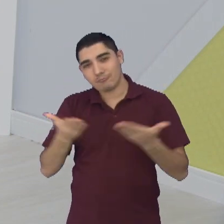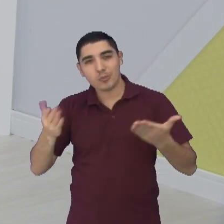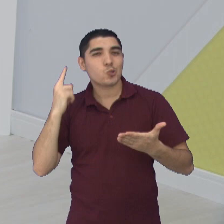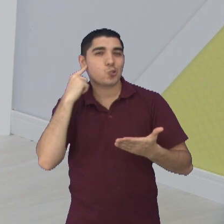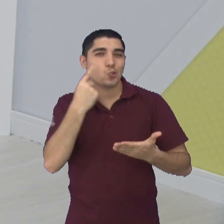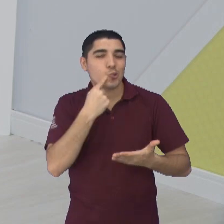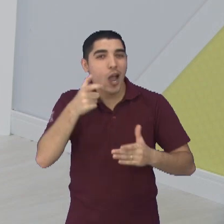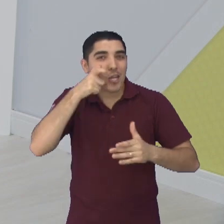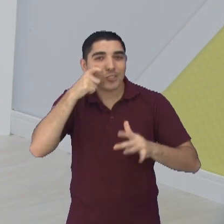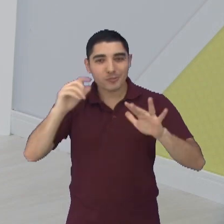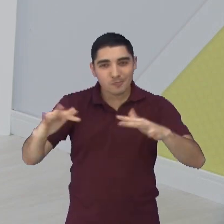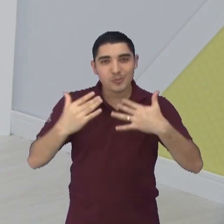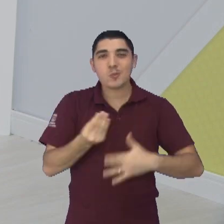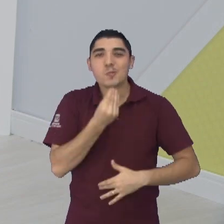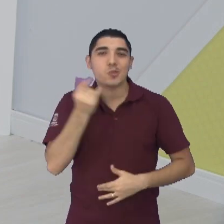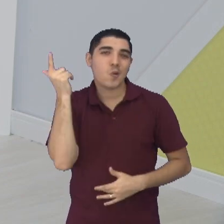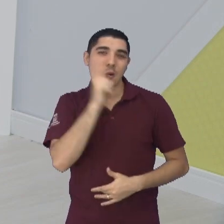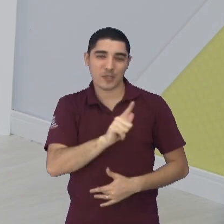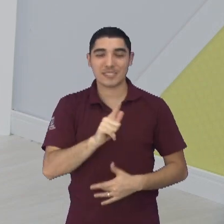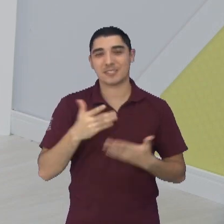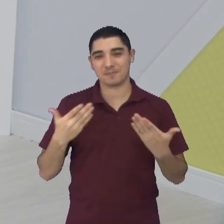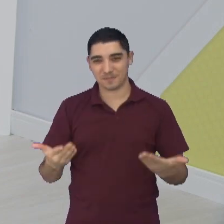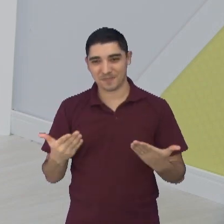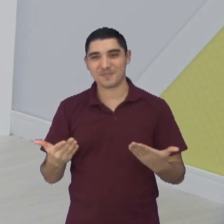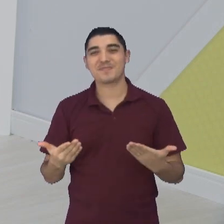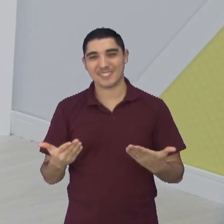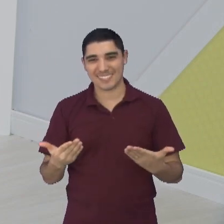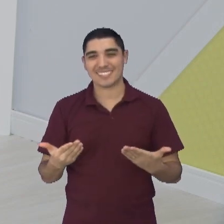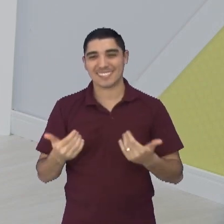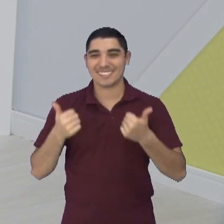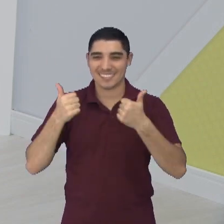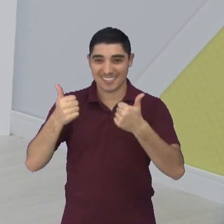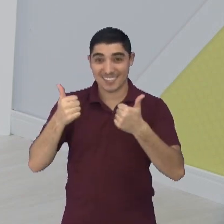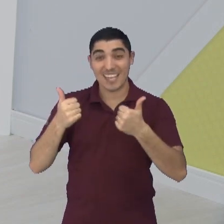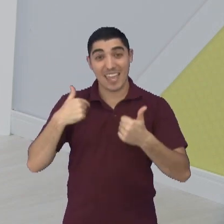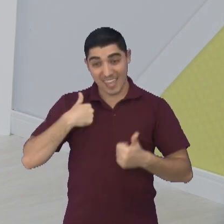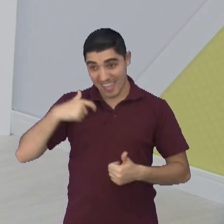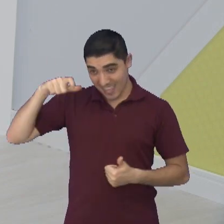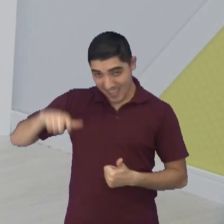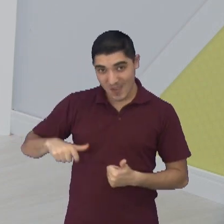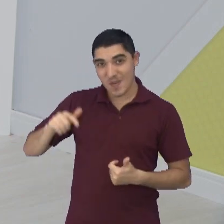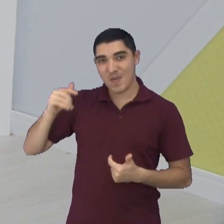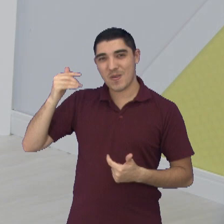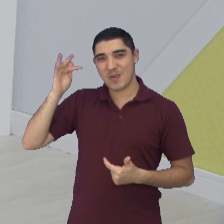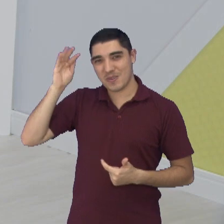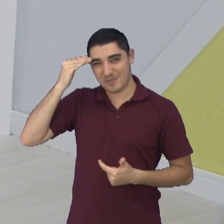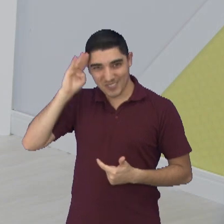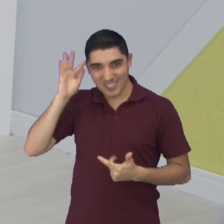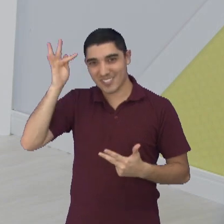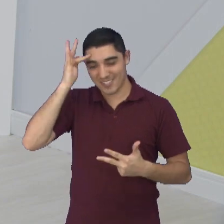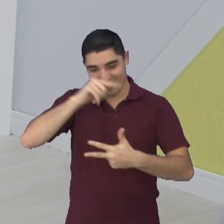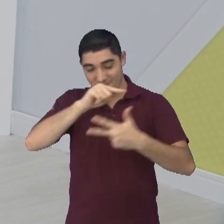comunidade surda que acompanha o nosso Hora do Esporte. Final do nosso Hora. Eu, Brunão, Luizão e grande